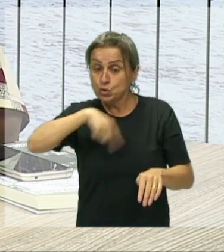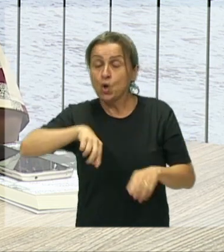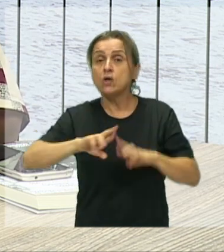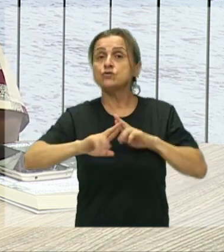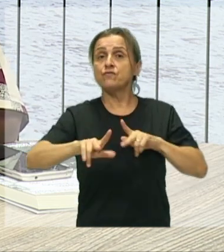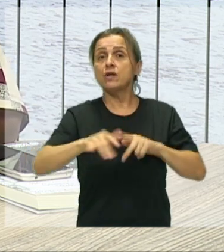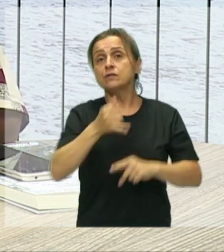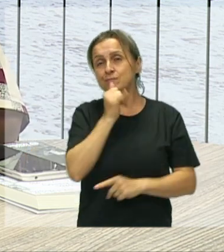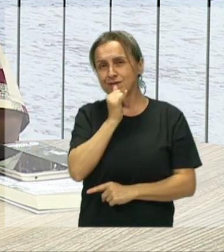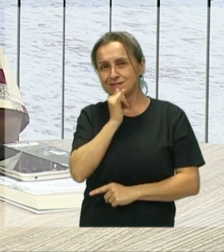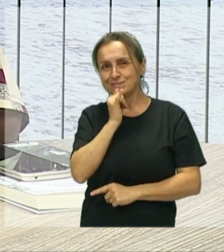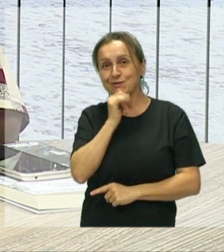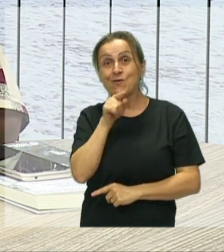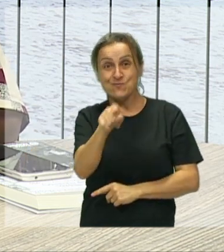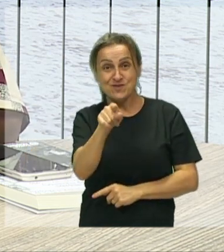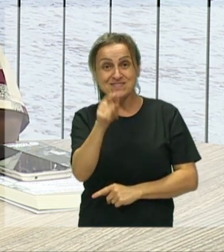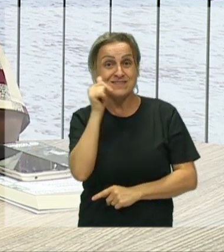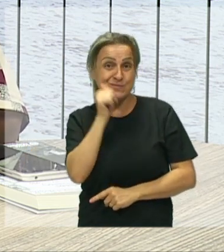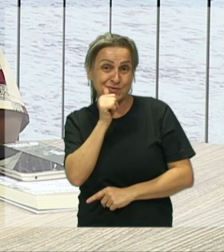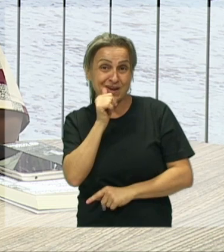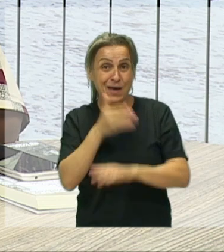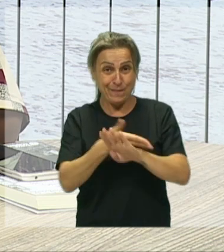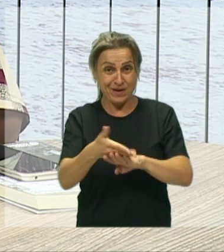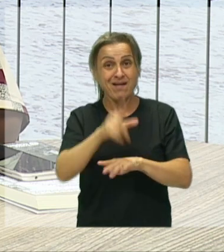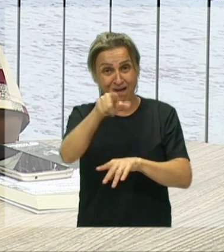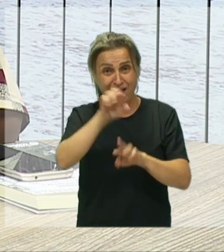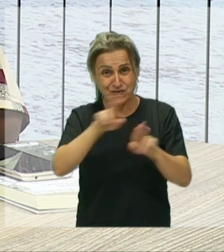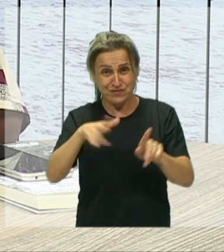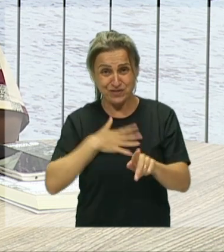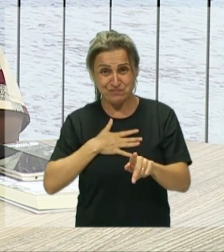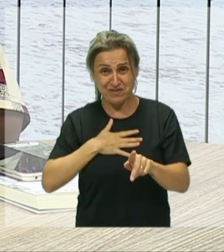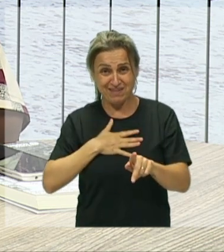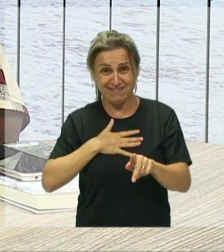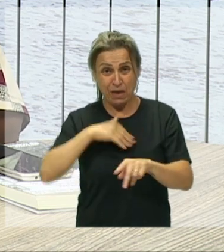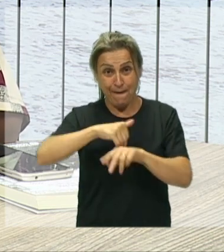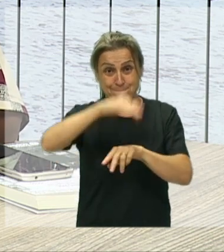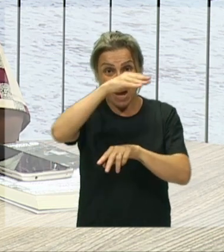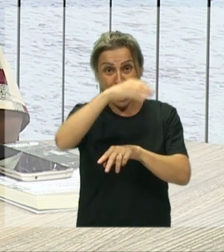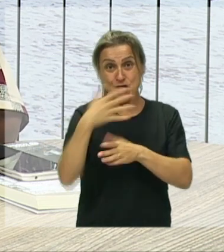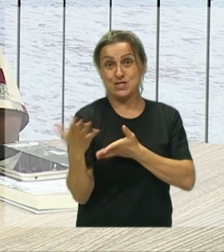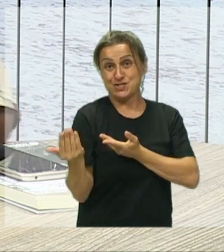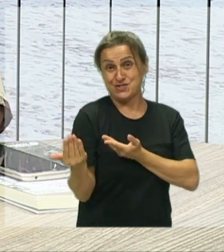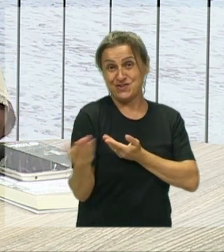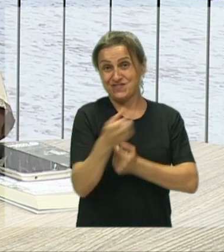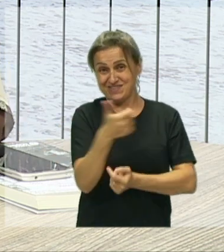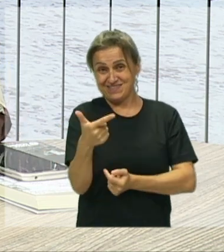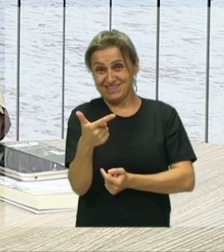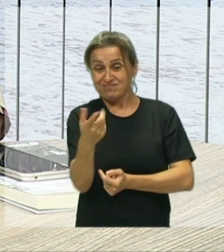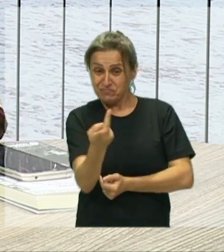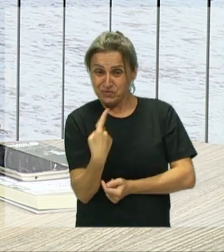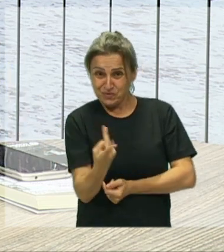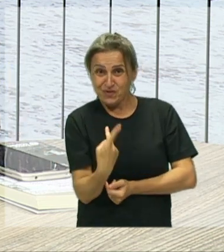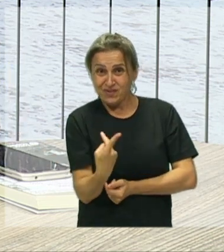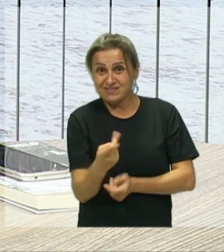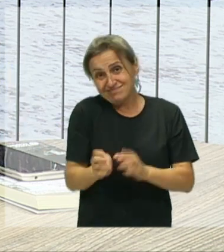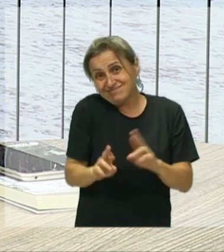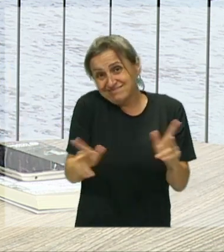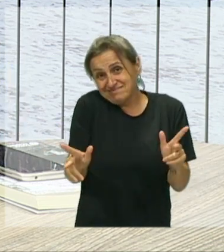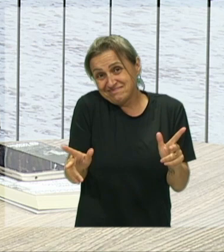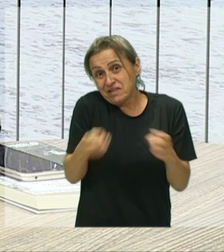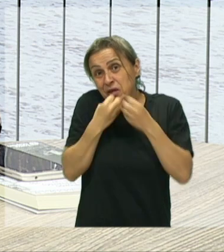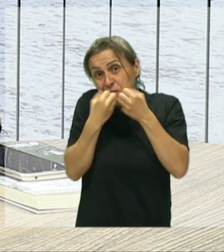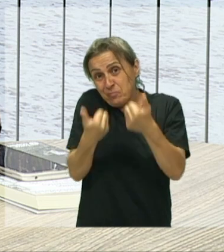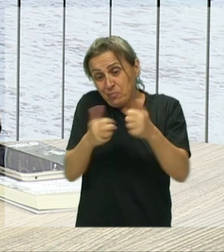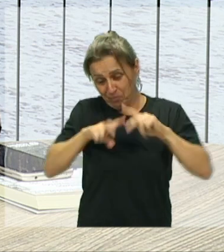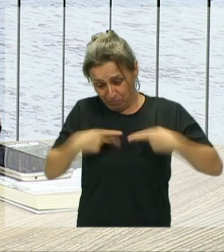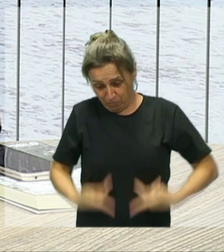mulher, branca, né, mais jovem do que eu. Então nós somos diferentes, né? E é bom que nós sejamos. A humanidade tem as